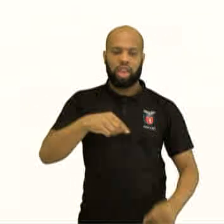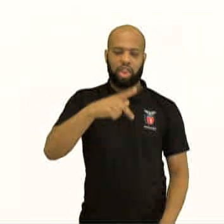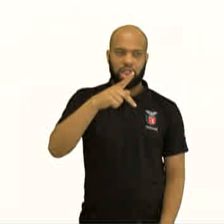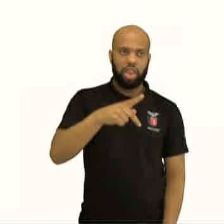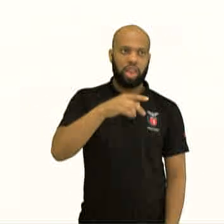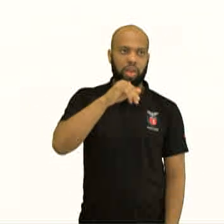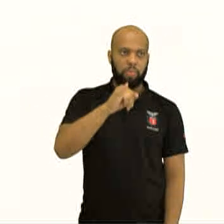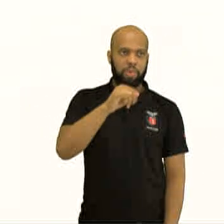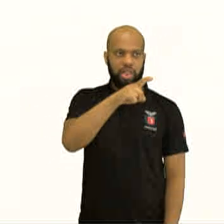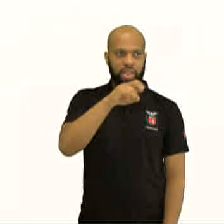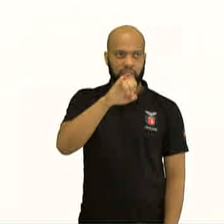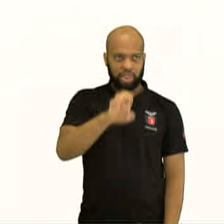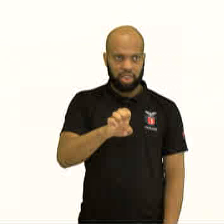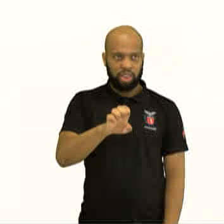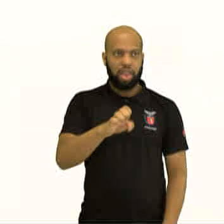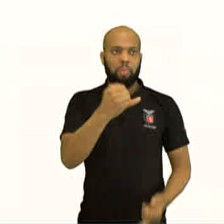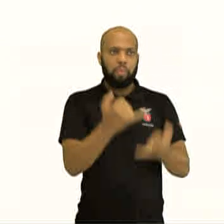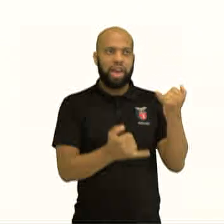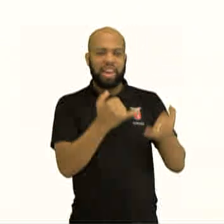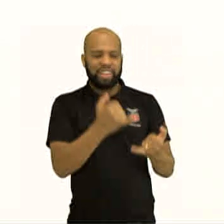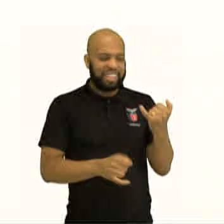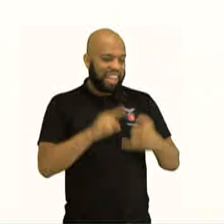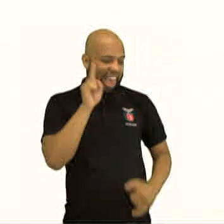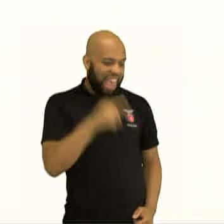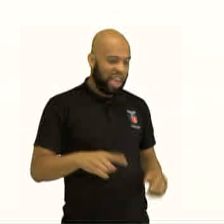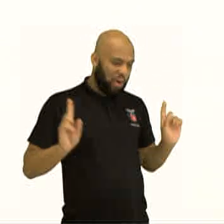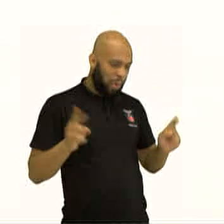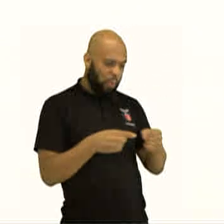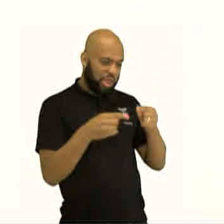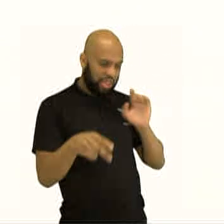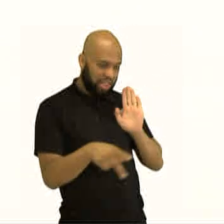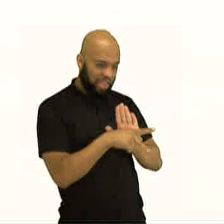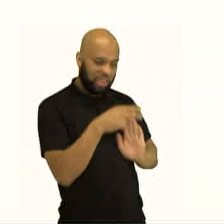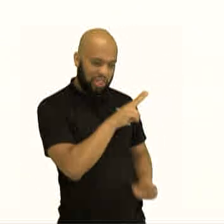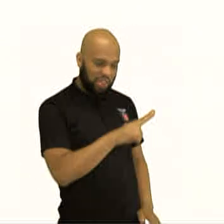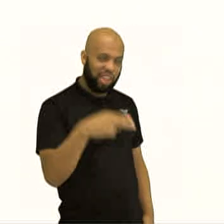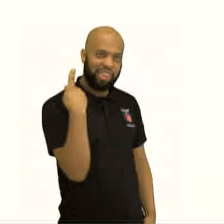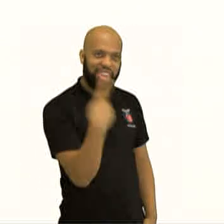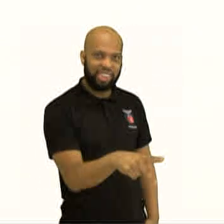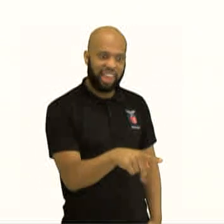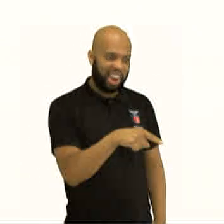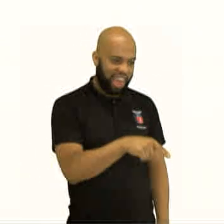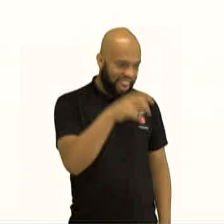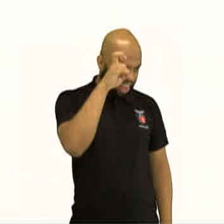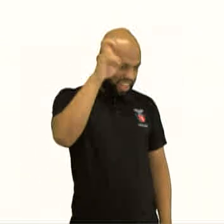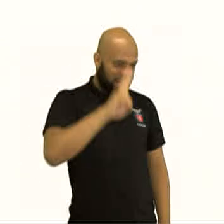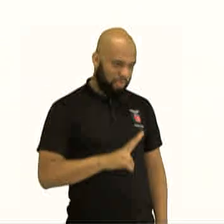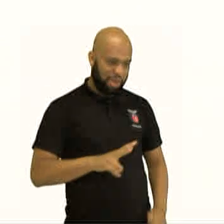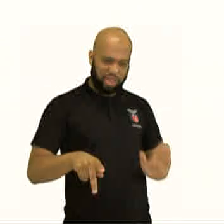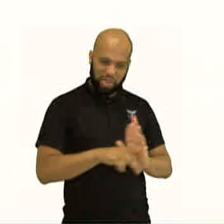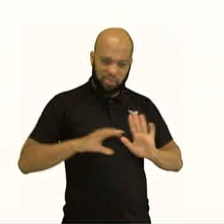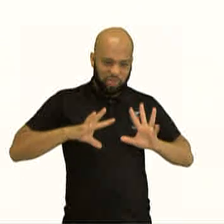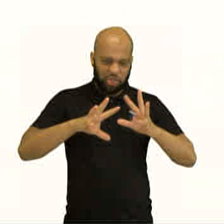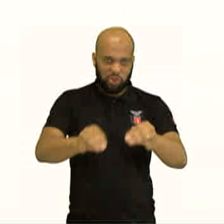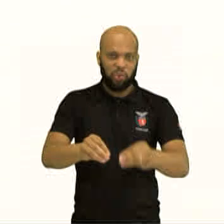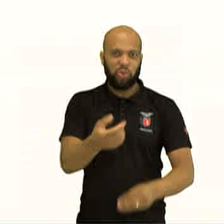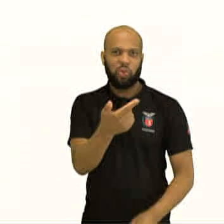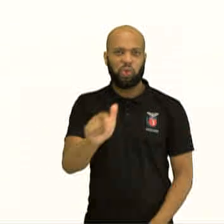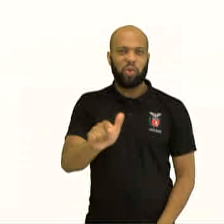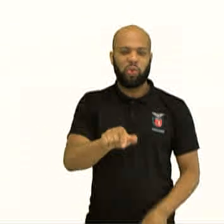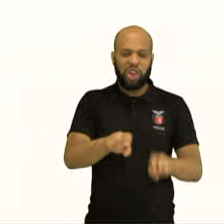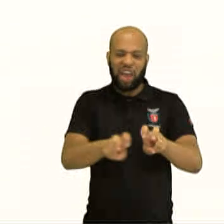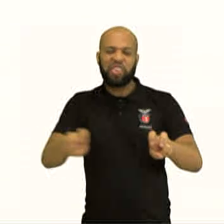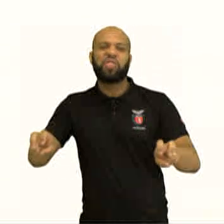e pareceu-me que havia nascido para esse nome. Ela, a mais esperta da ninhada, tão pequena,